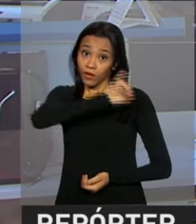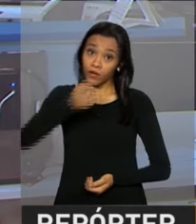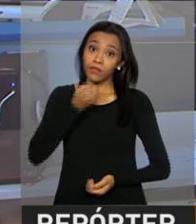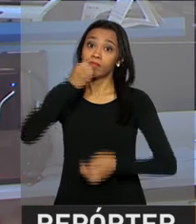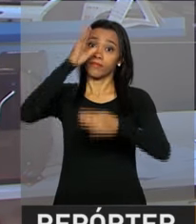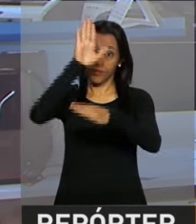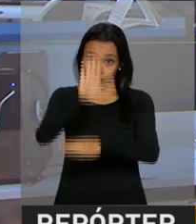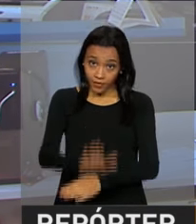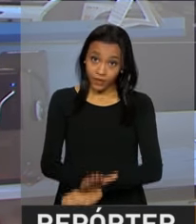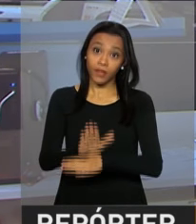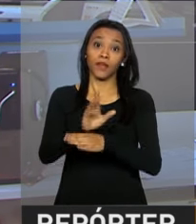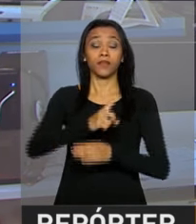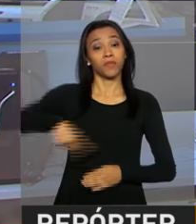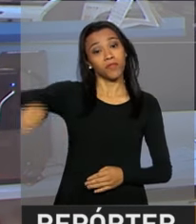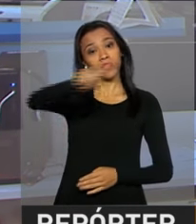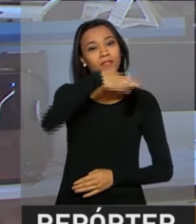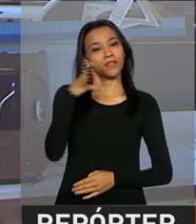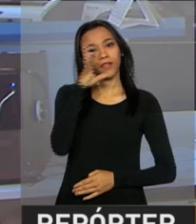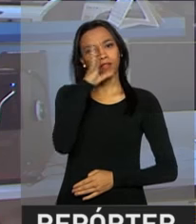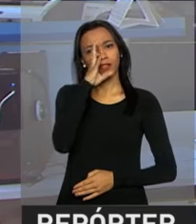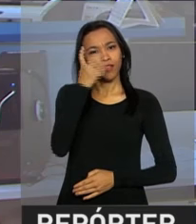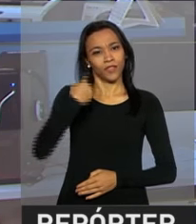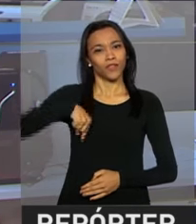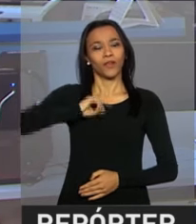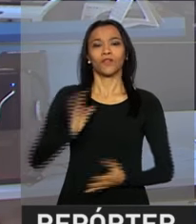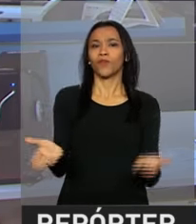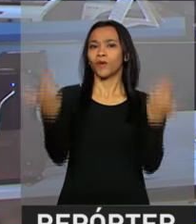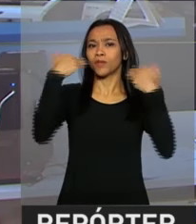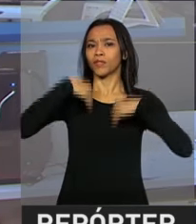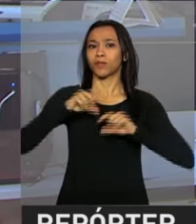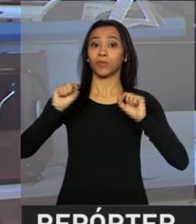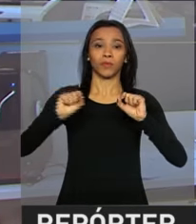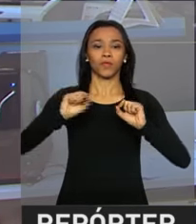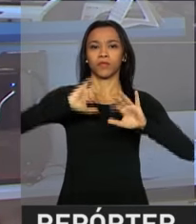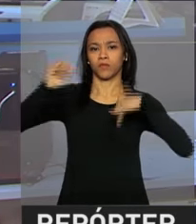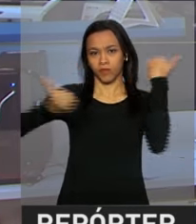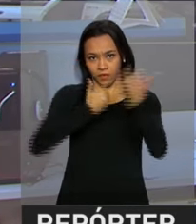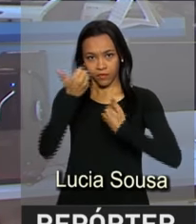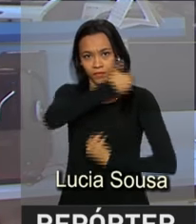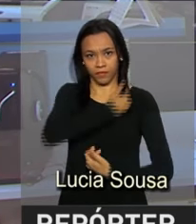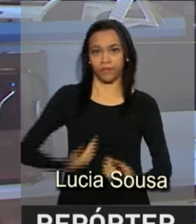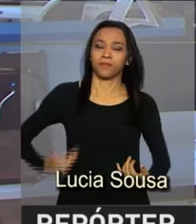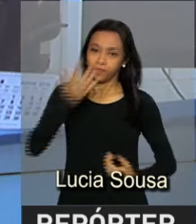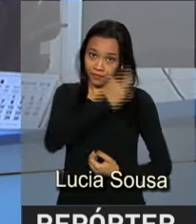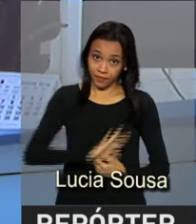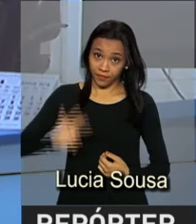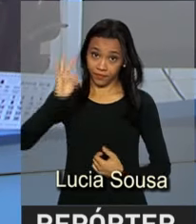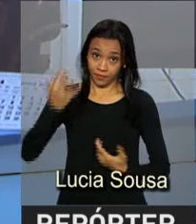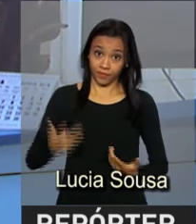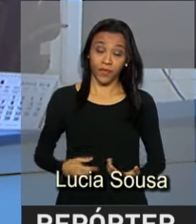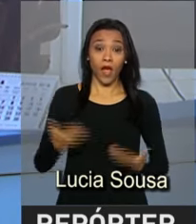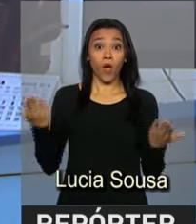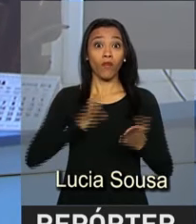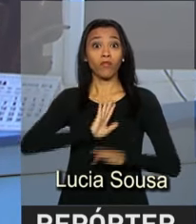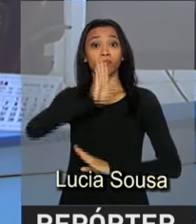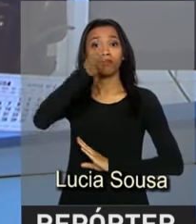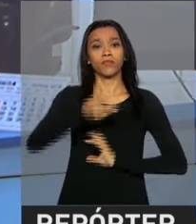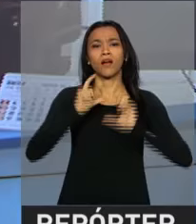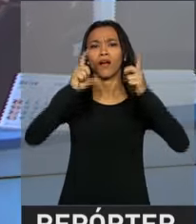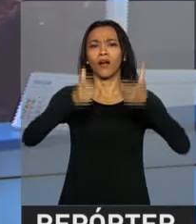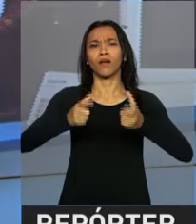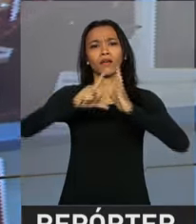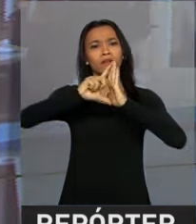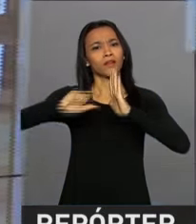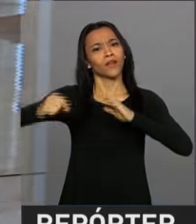Olá, uma boa tarde para você que nos assiste. Nós estamos de volta com o repórter NBR e as notícias do governo federal. E vamos direto ao Palácio do